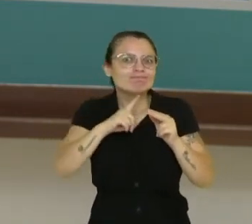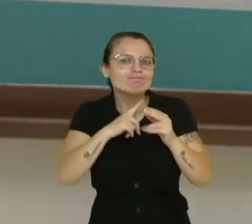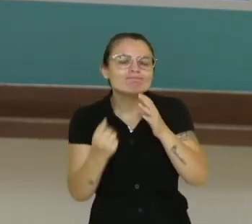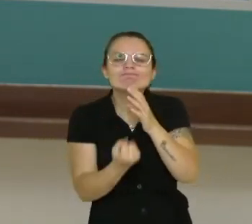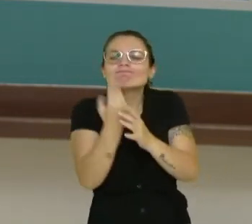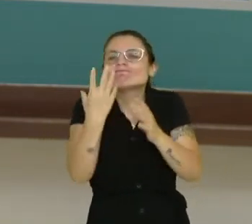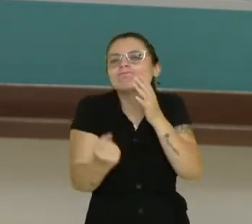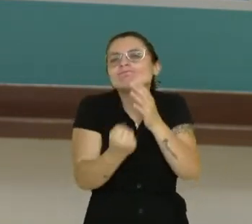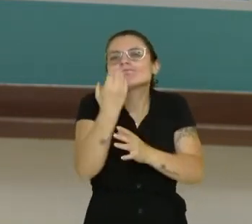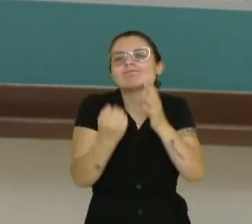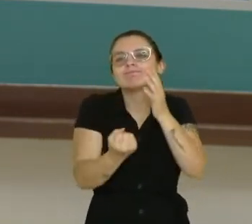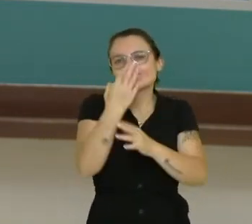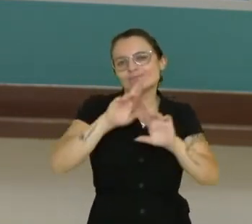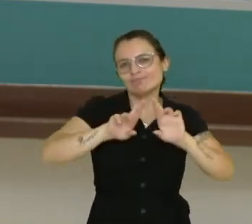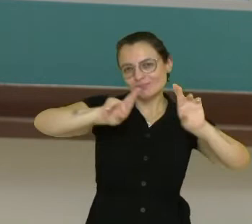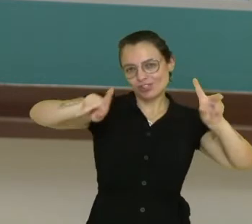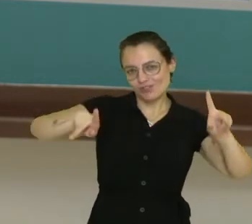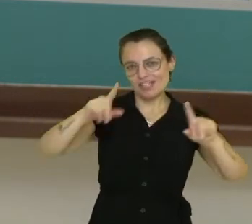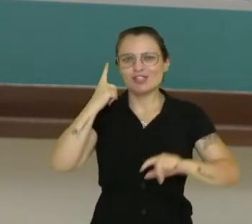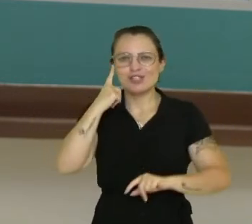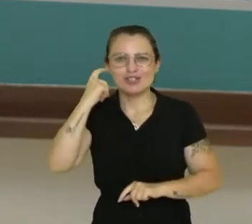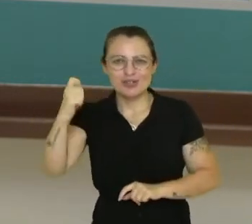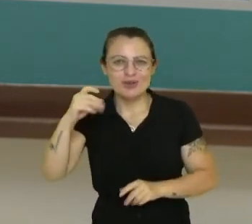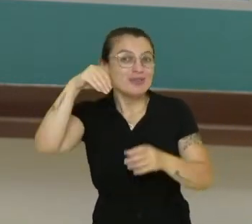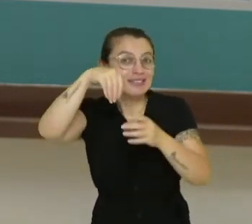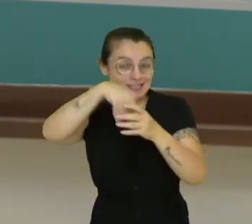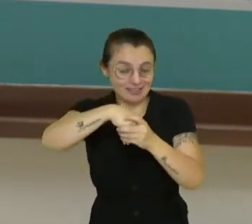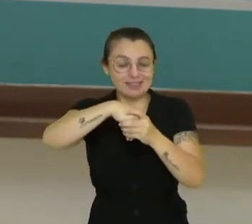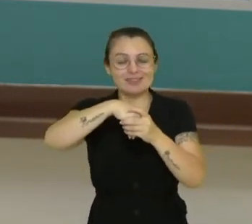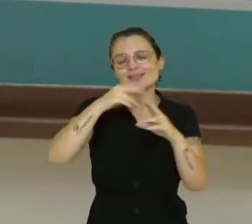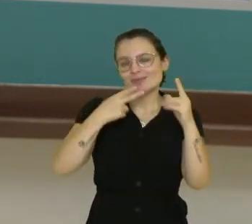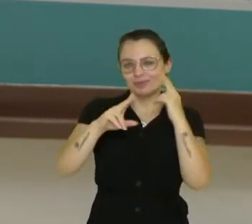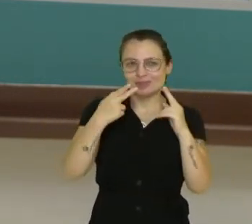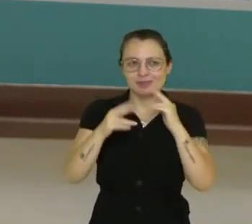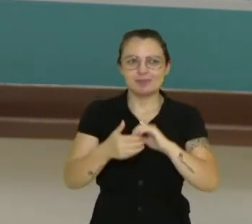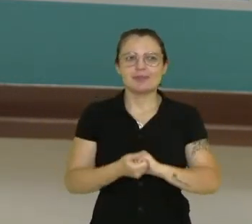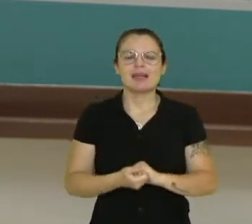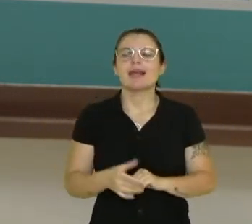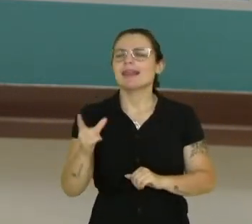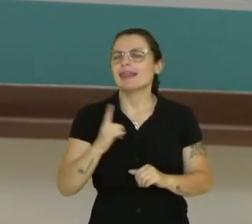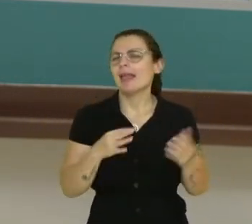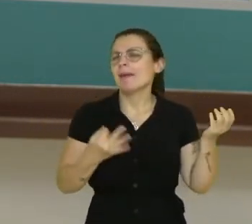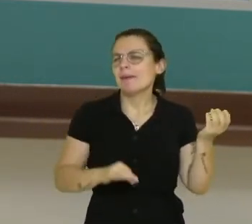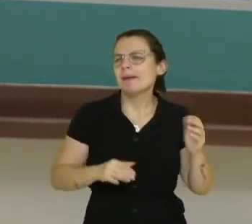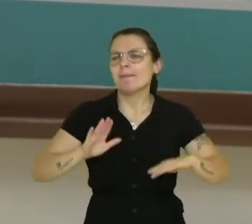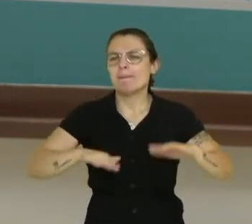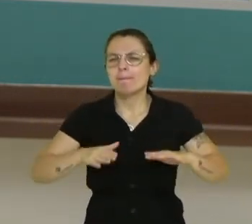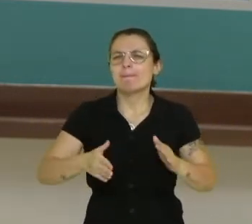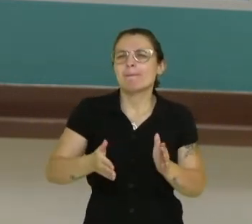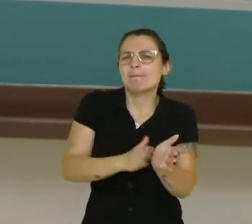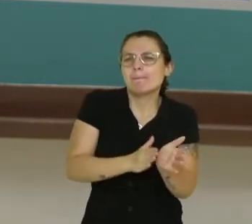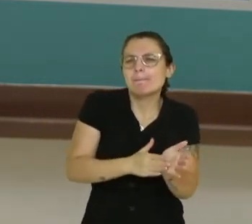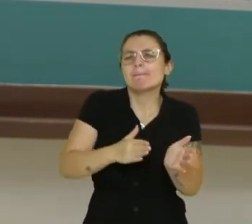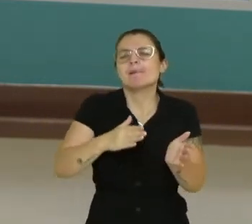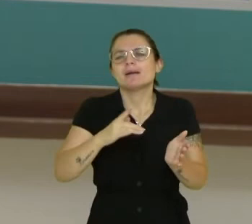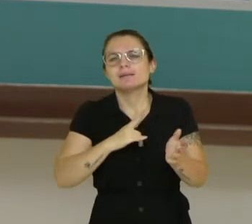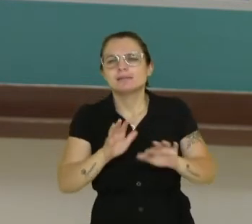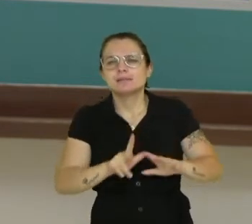sons nos instrumentos musicais. Entre eles, violão, pandeiro, cavaquinho,